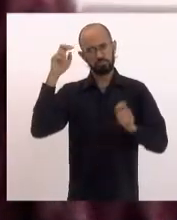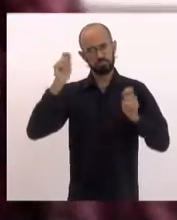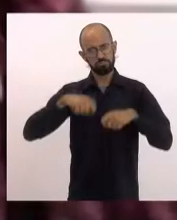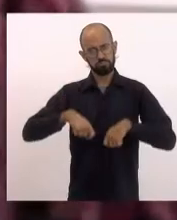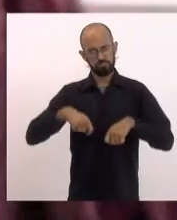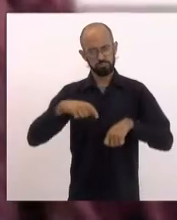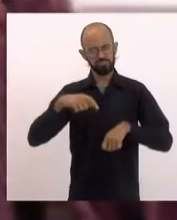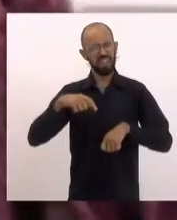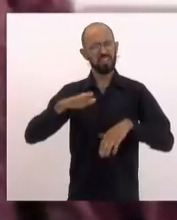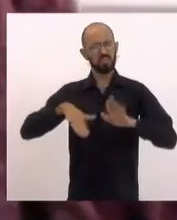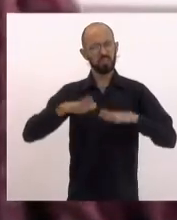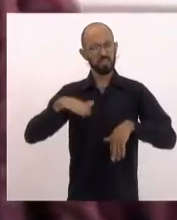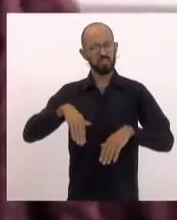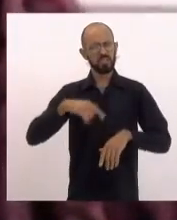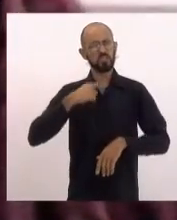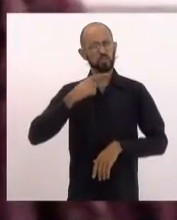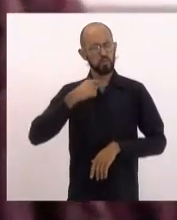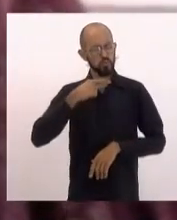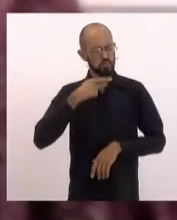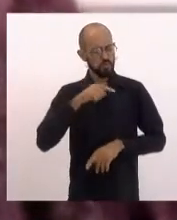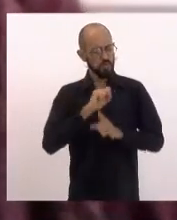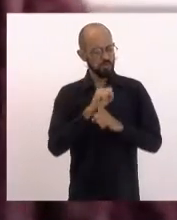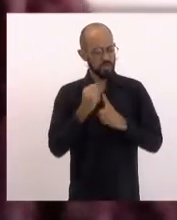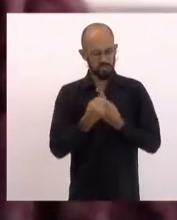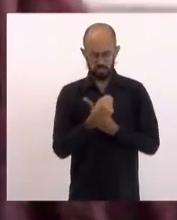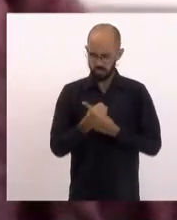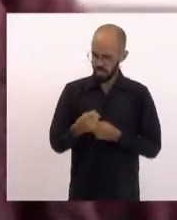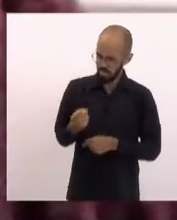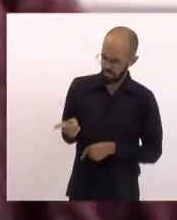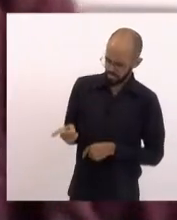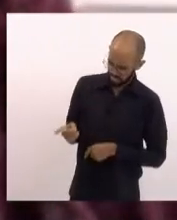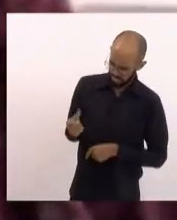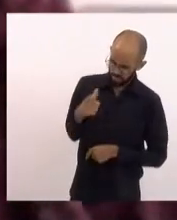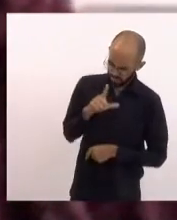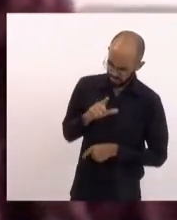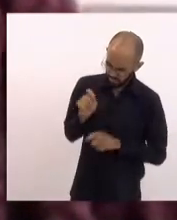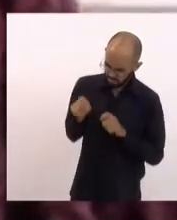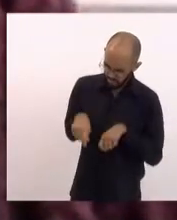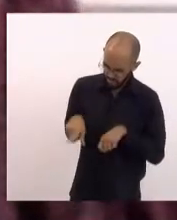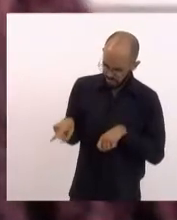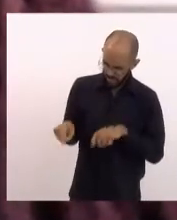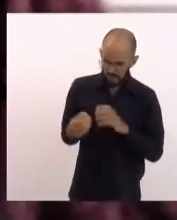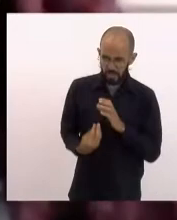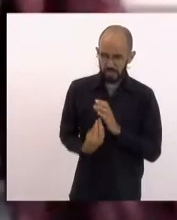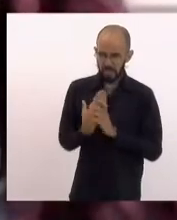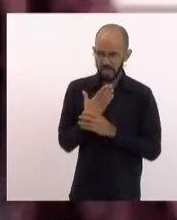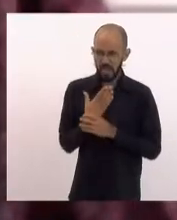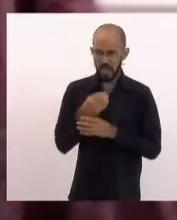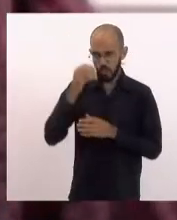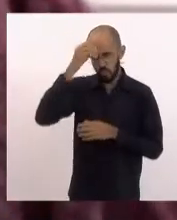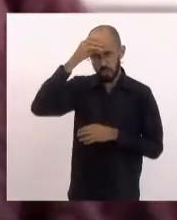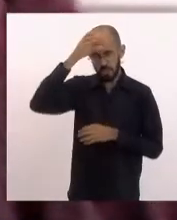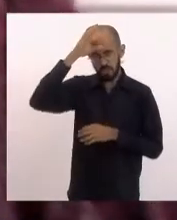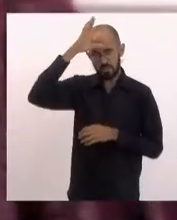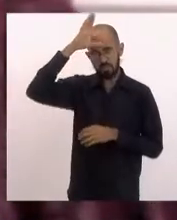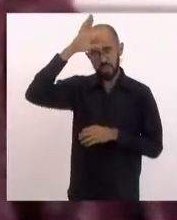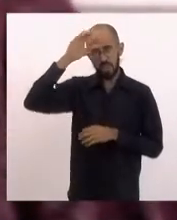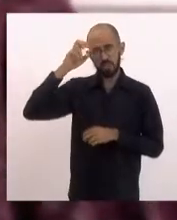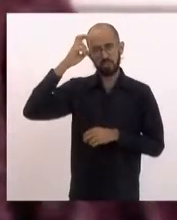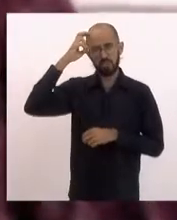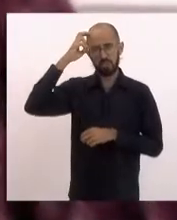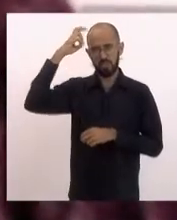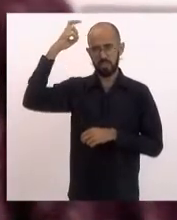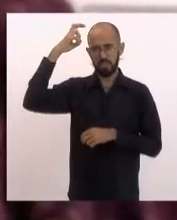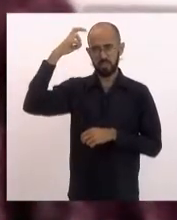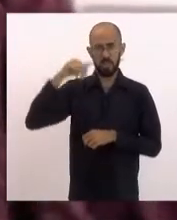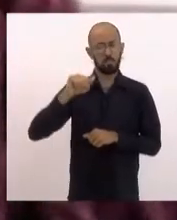em xeque, a nossa capacidade de produzir epistemologia, conhecimento, principalmente quando nós falamos das